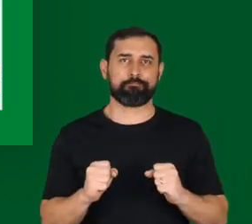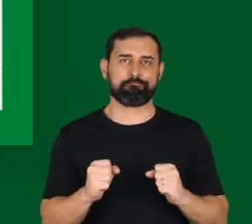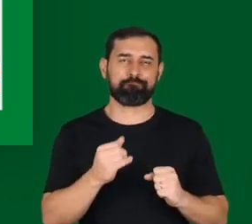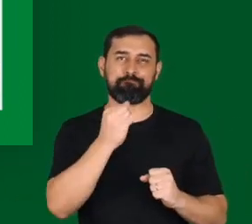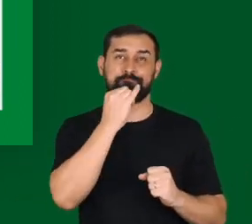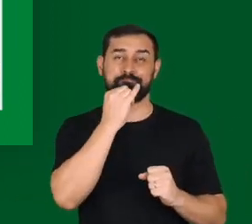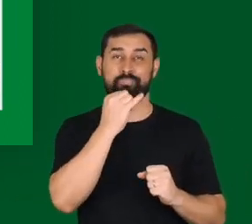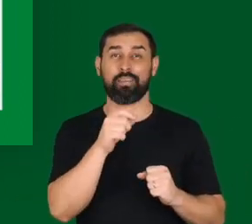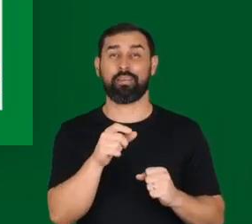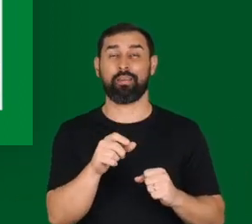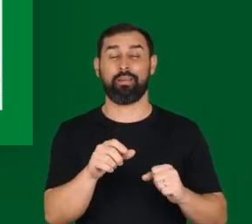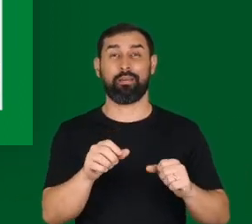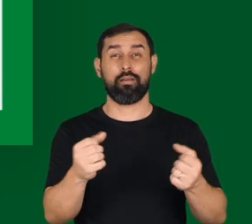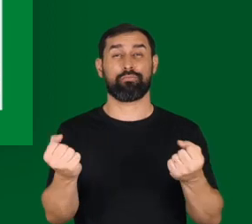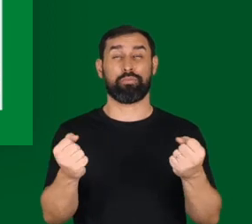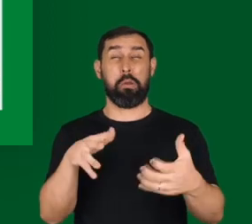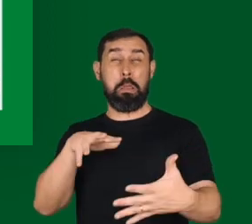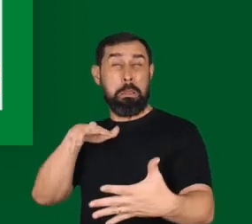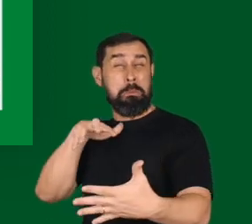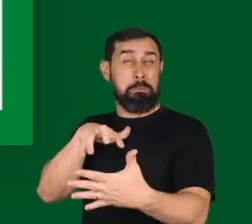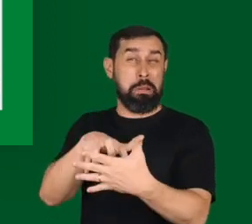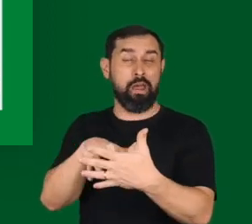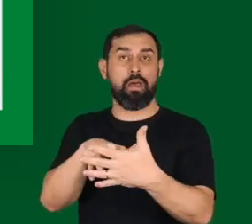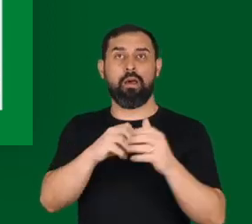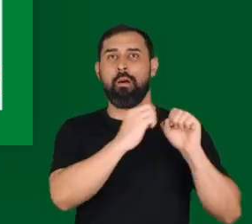airbag lateral.